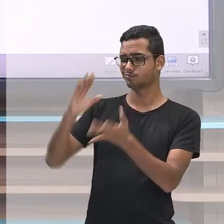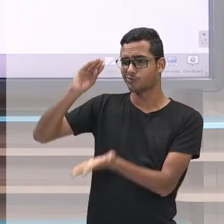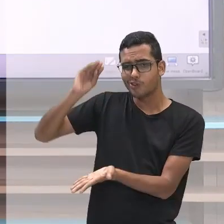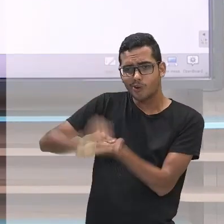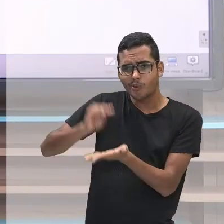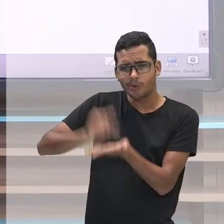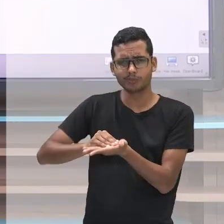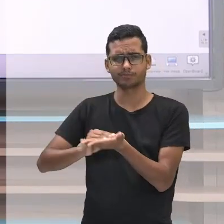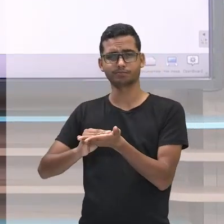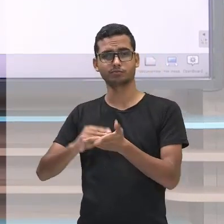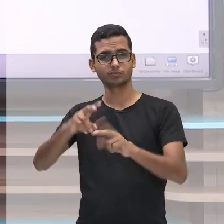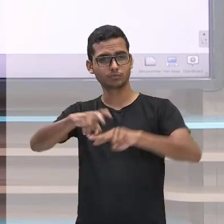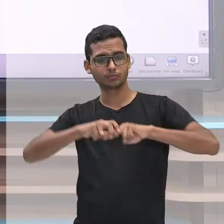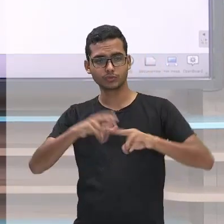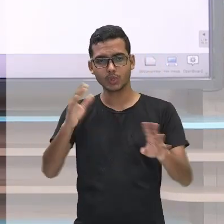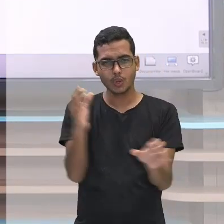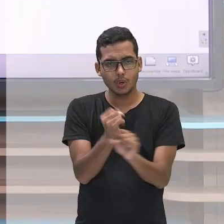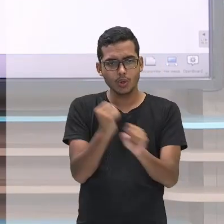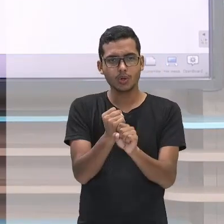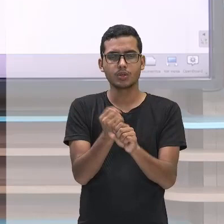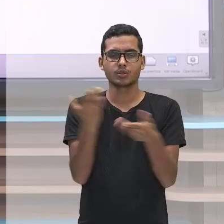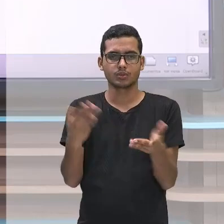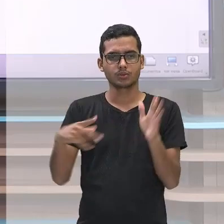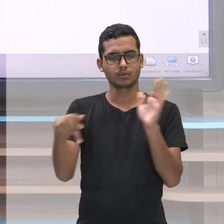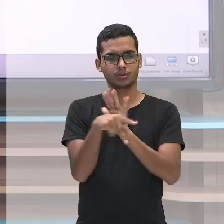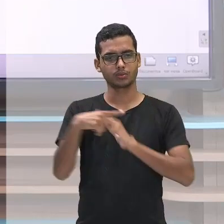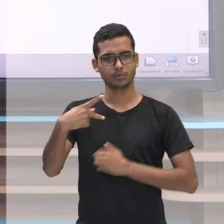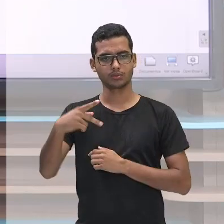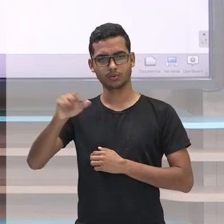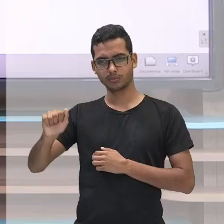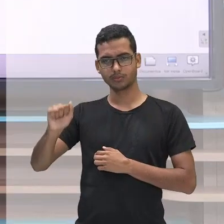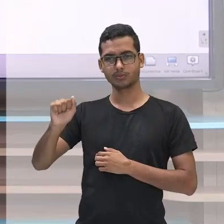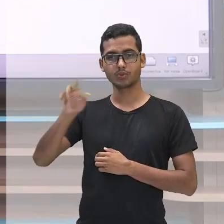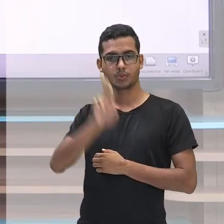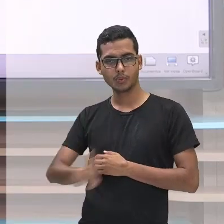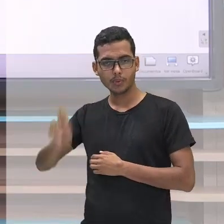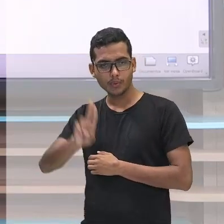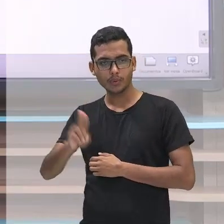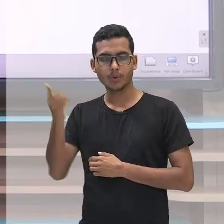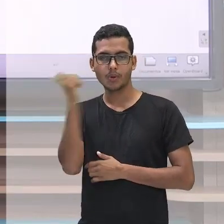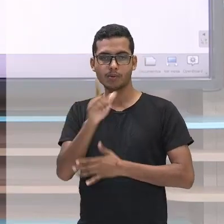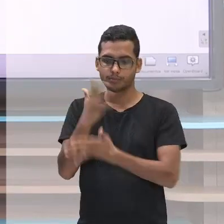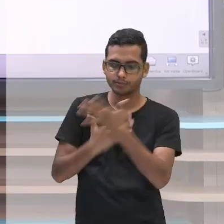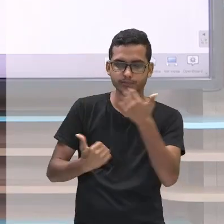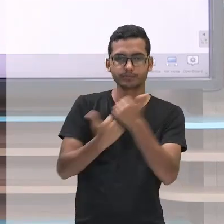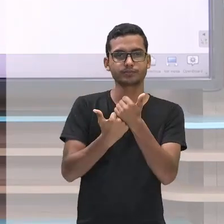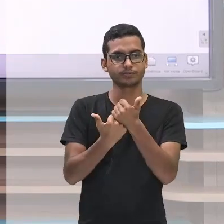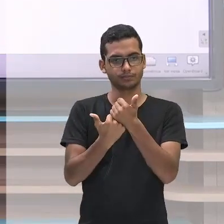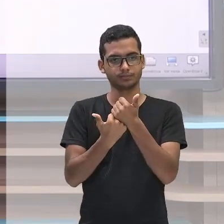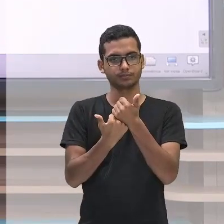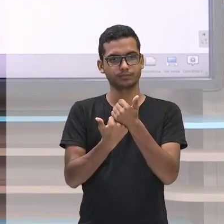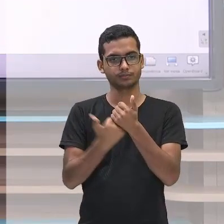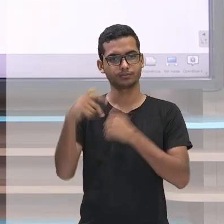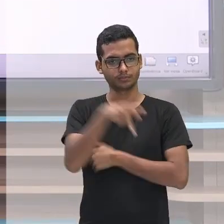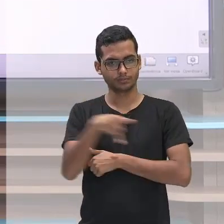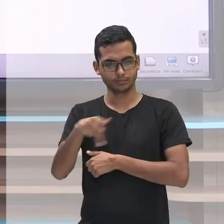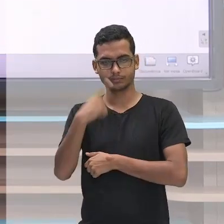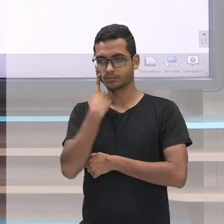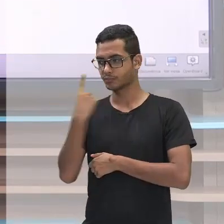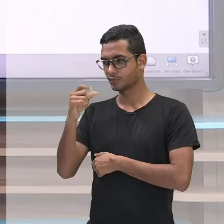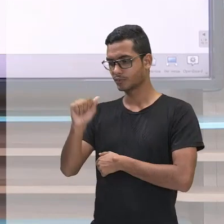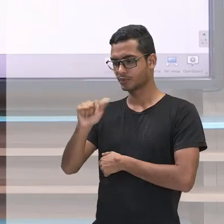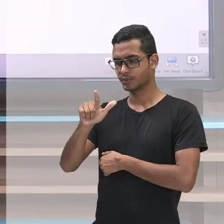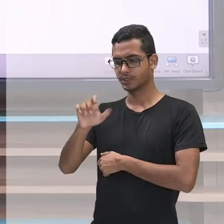com relação ao cálculo, e aí a progressão ela foi aí utilizada, foi substituída, que é o que o professor Alexandre,